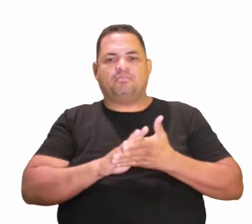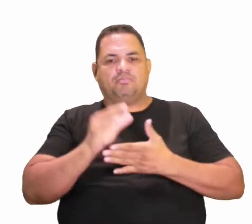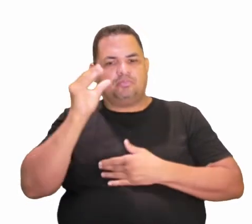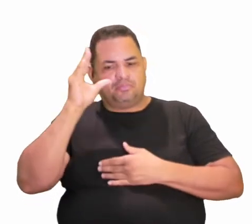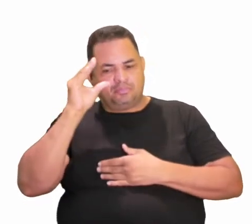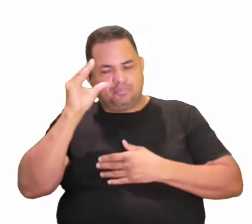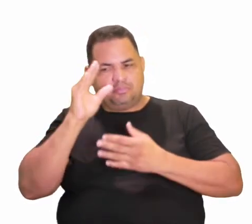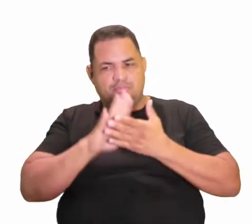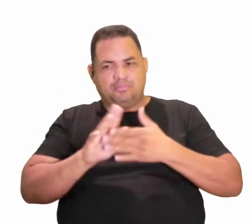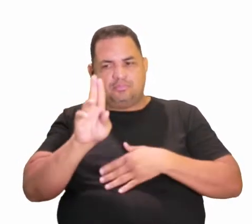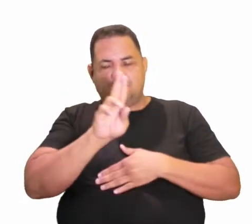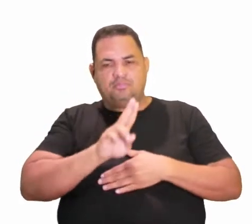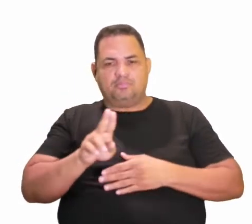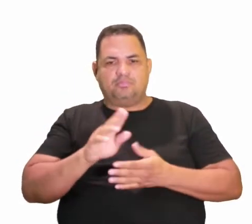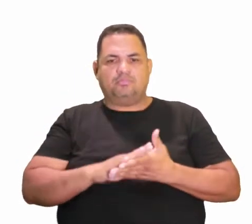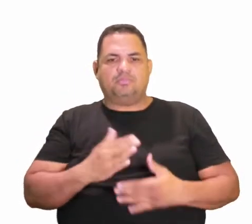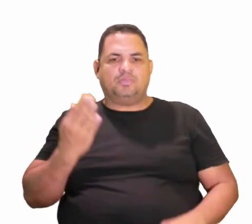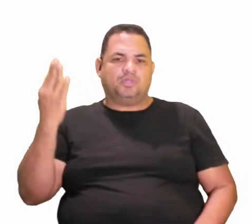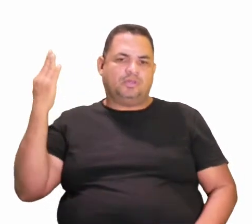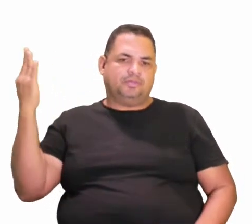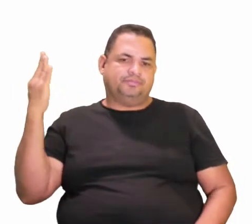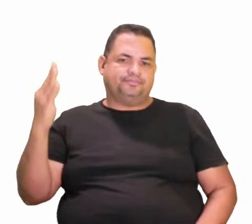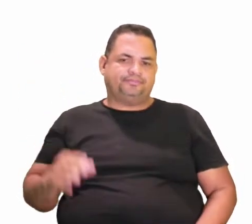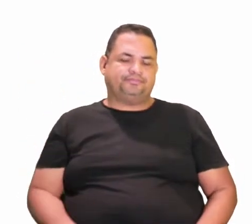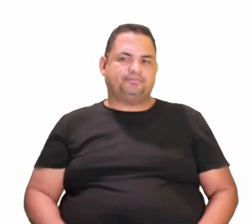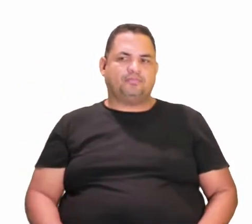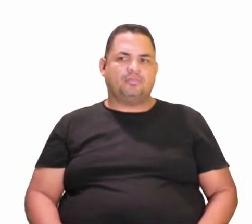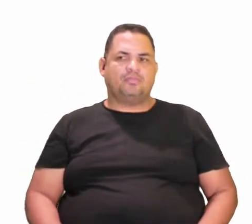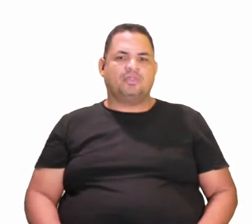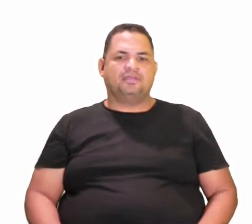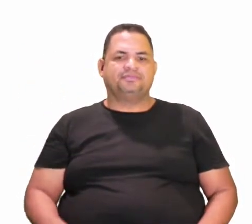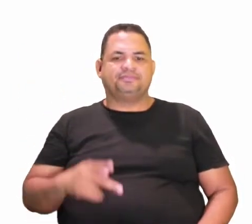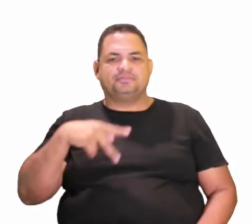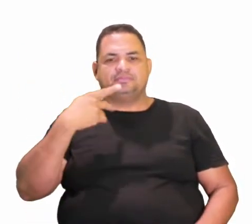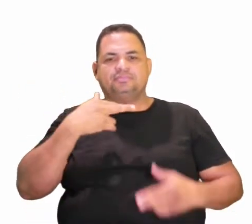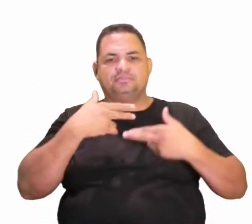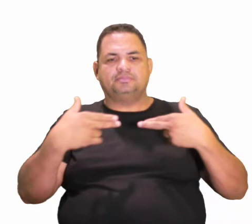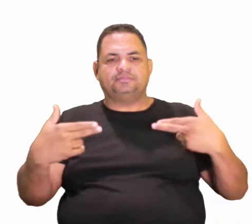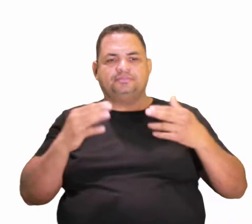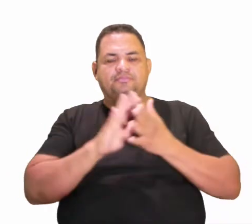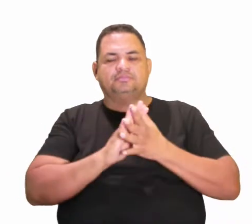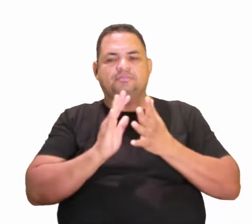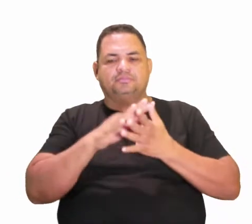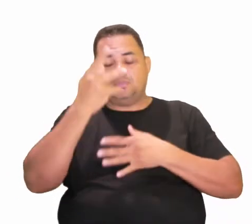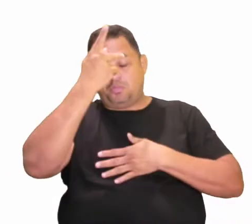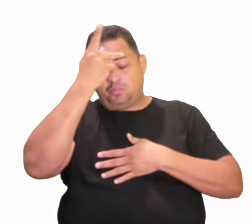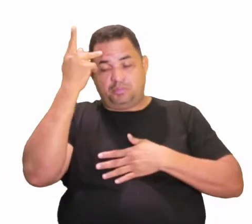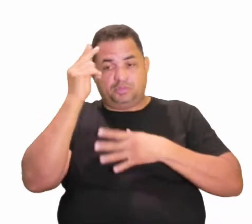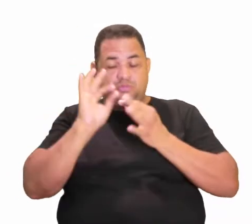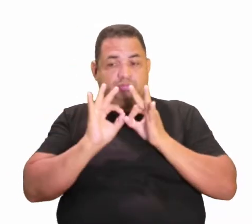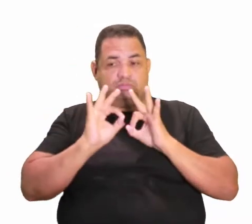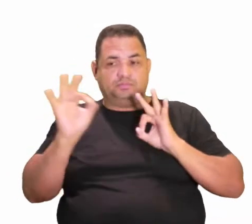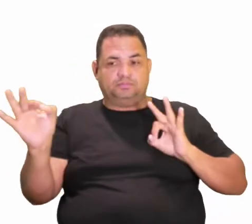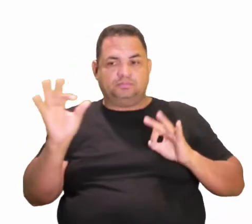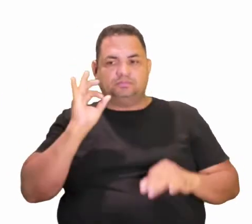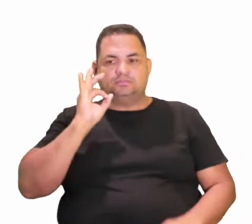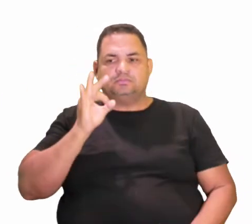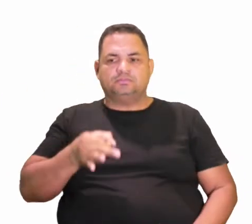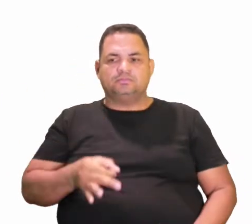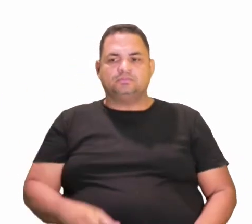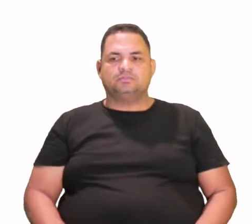você usar o that, porque ele fala sobre coisas ou pessoas que estão distantes,